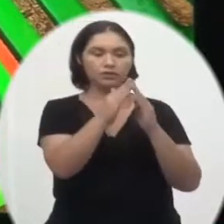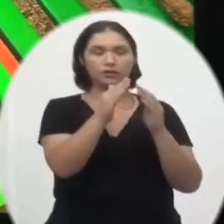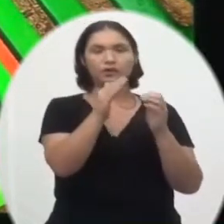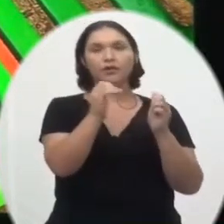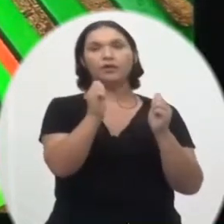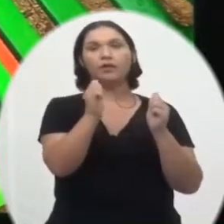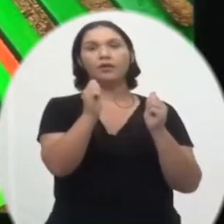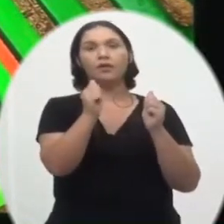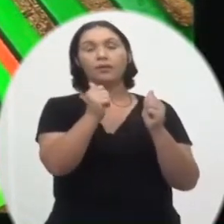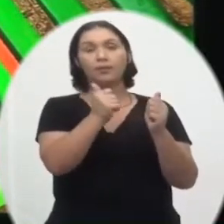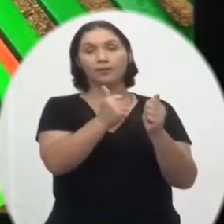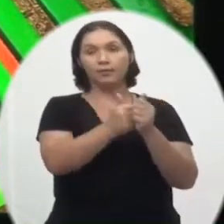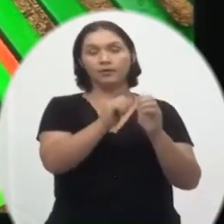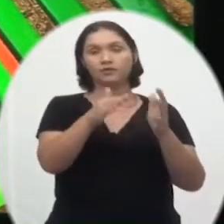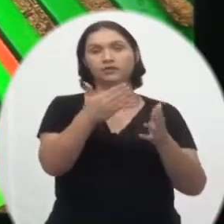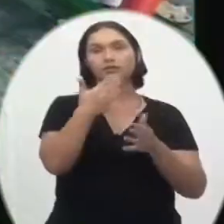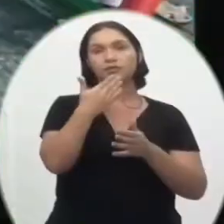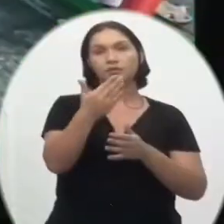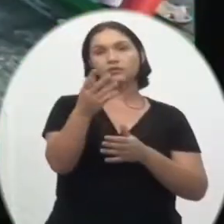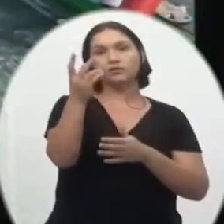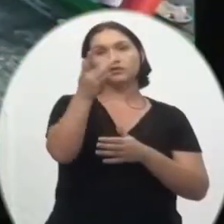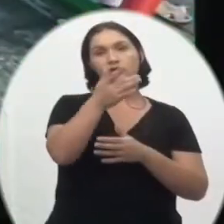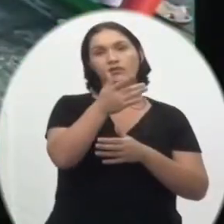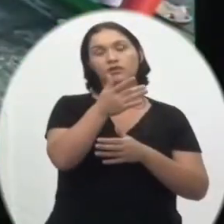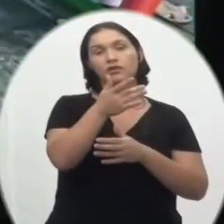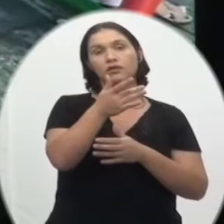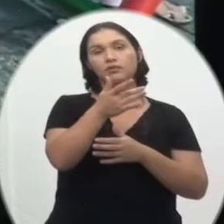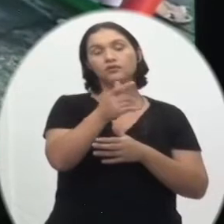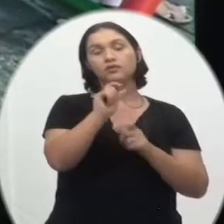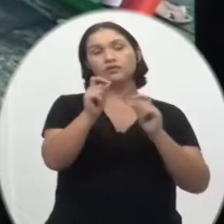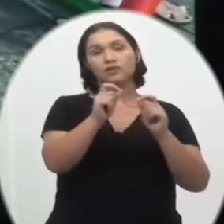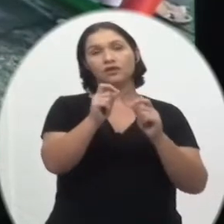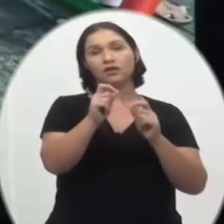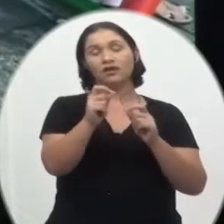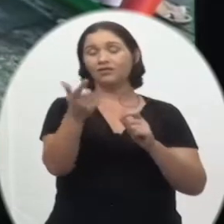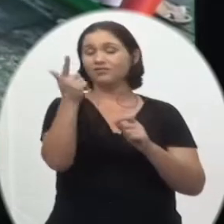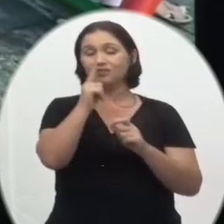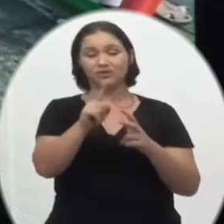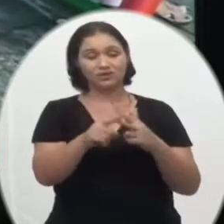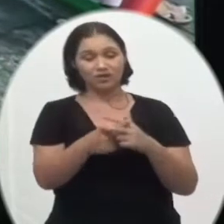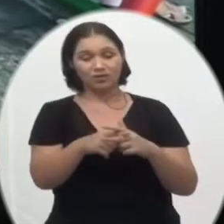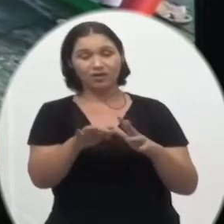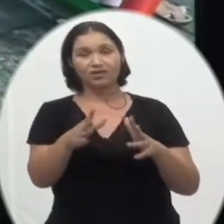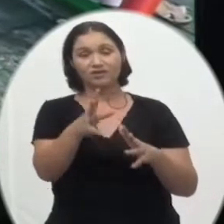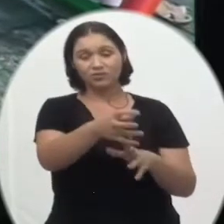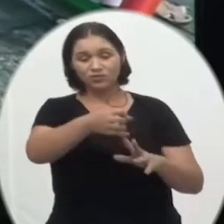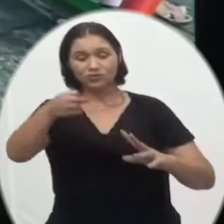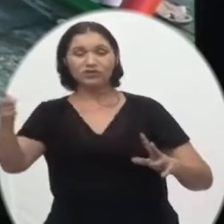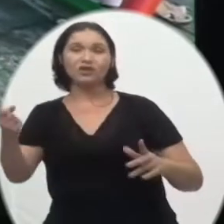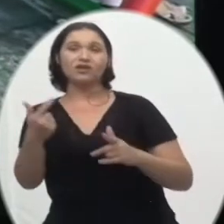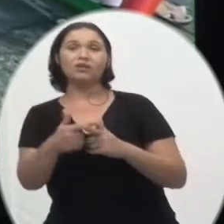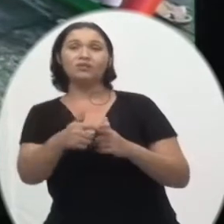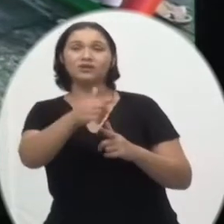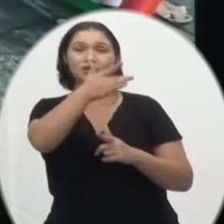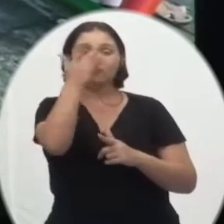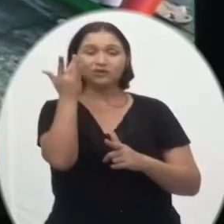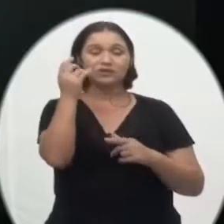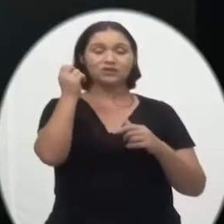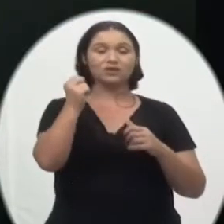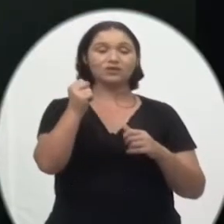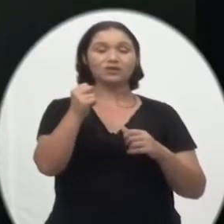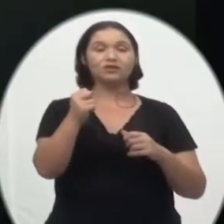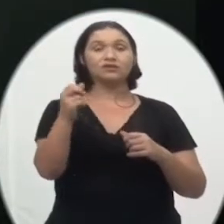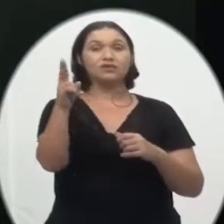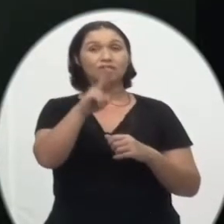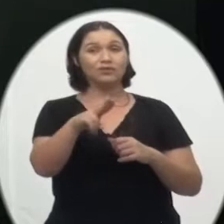para que tire então, porque as pessoas estão acabando se machucando lá, e aí fica uma situação bem, bem precária. Então, por isso que a gente colocou esse requerimento,